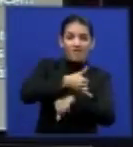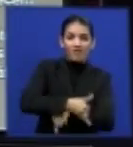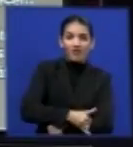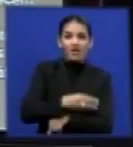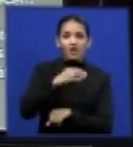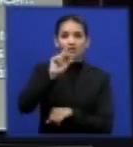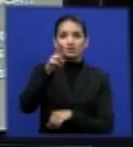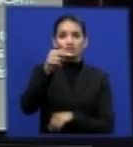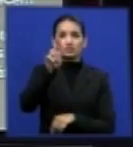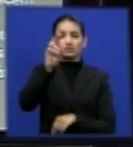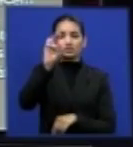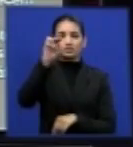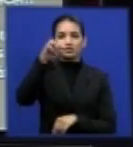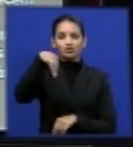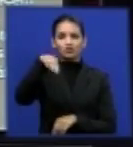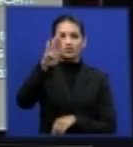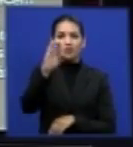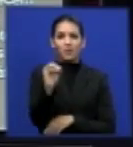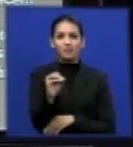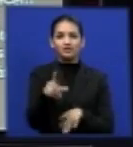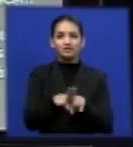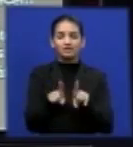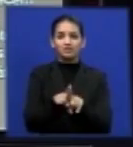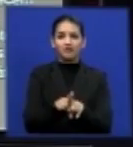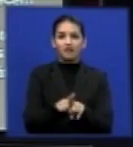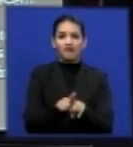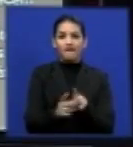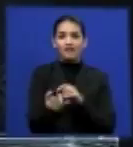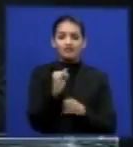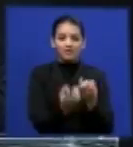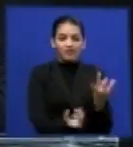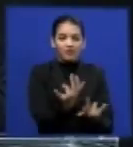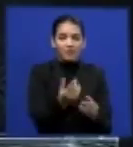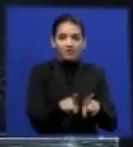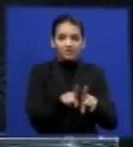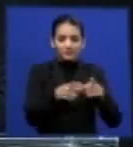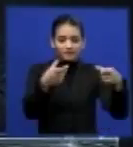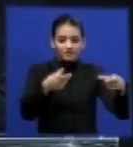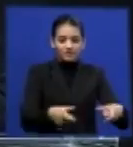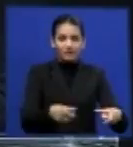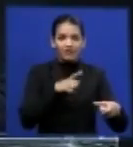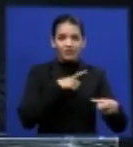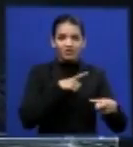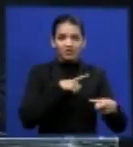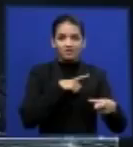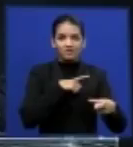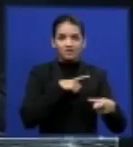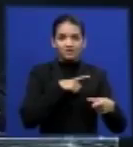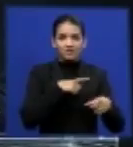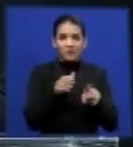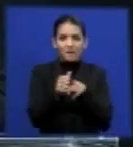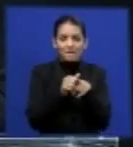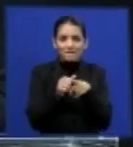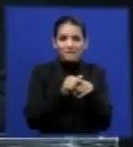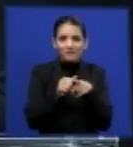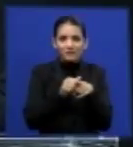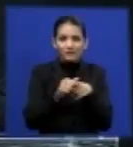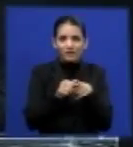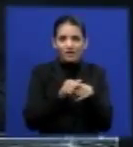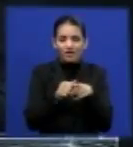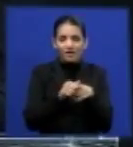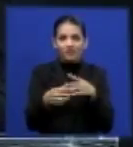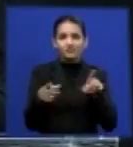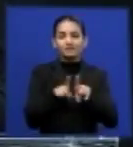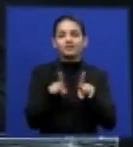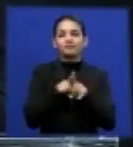composição. Após a queima, no local da queima, permanecem cinzas e parte